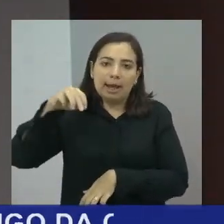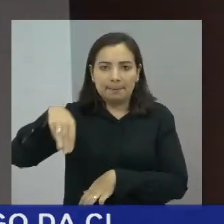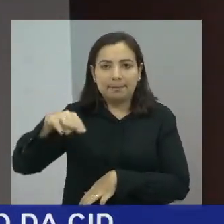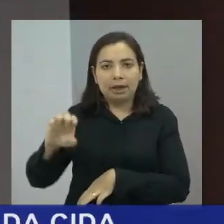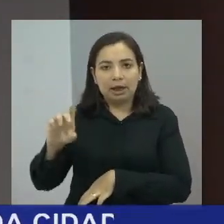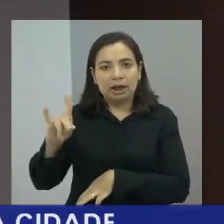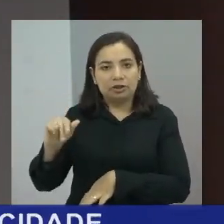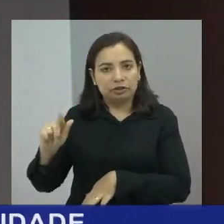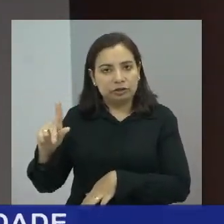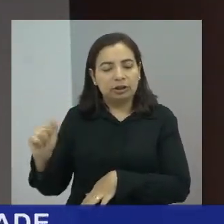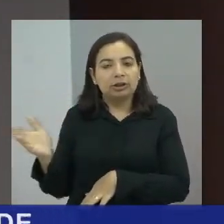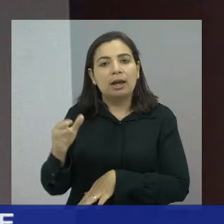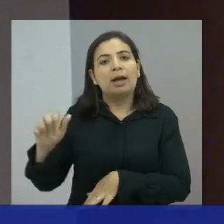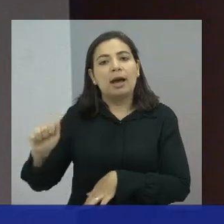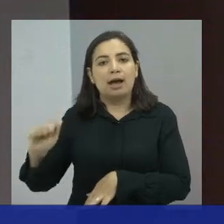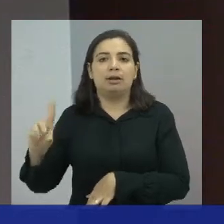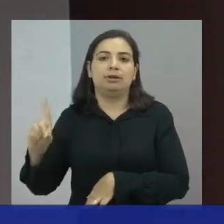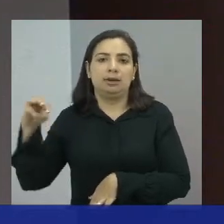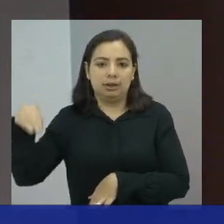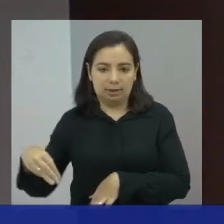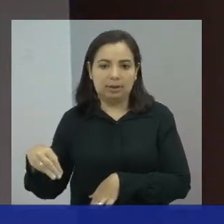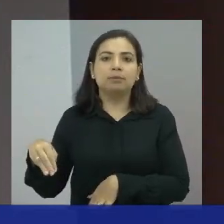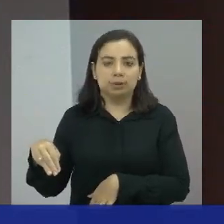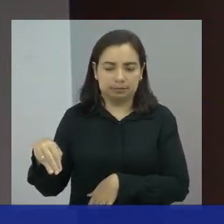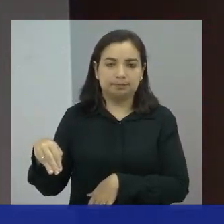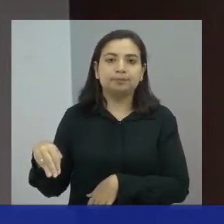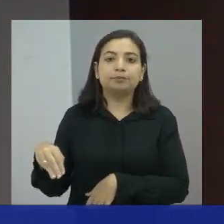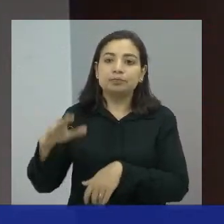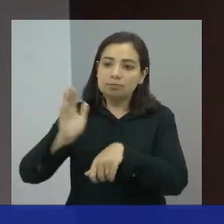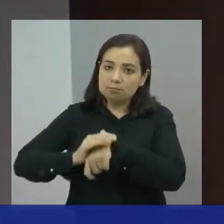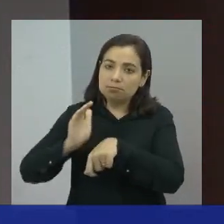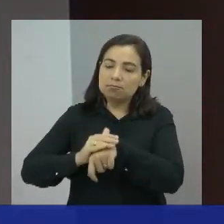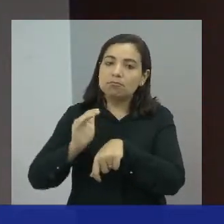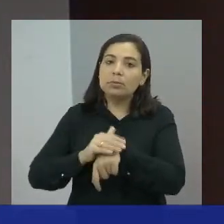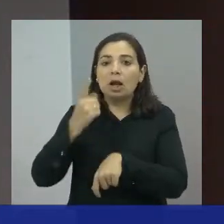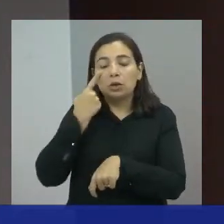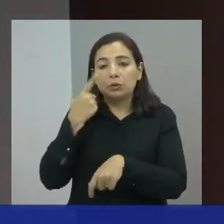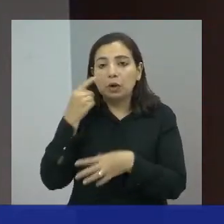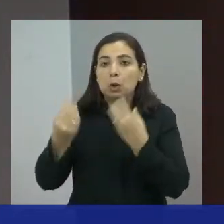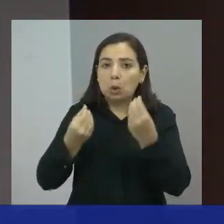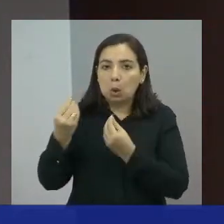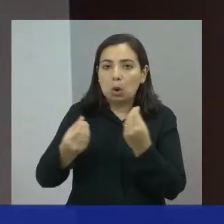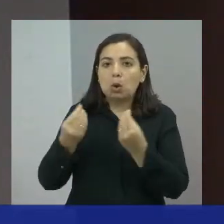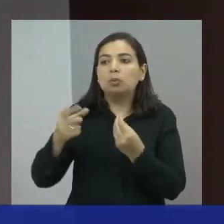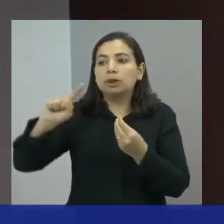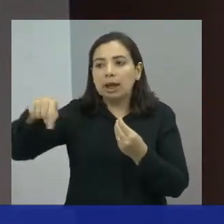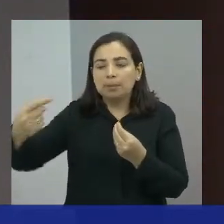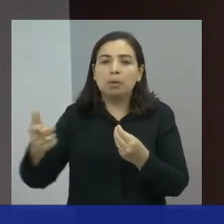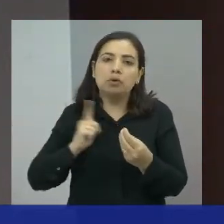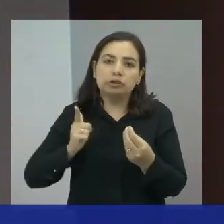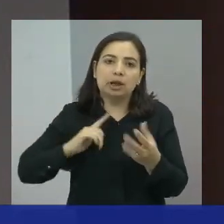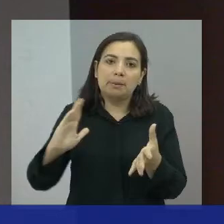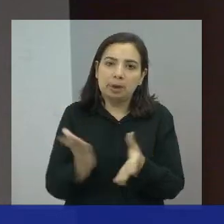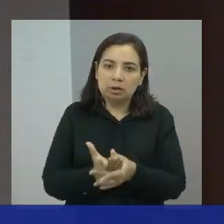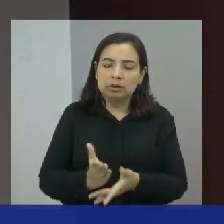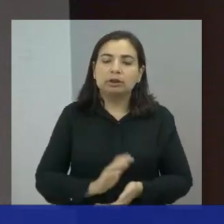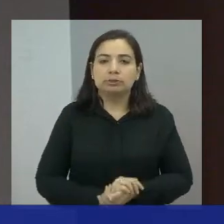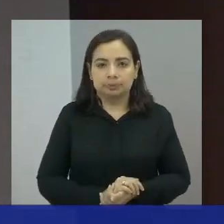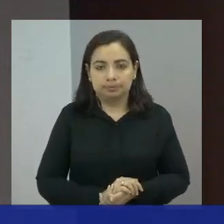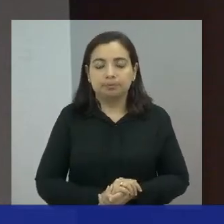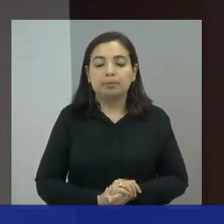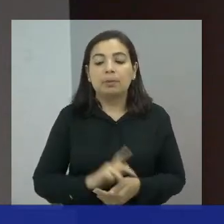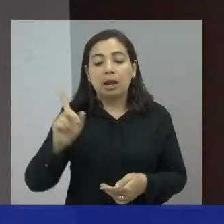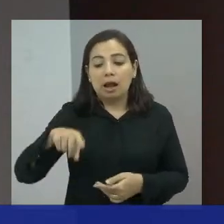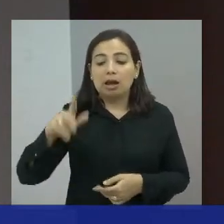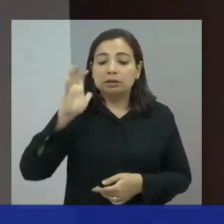assegurar o cumprimento das penalidades determinadas por decisão administrativa final transitada em julgado. São as situações que